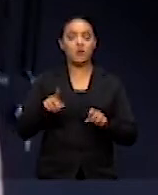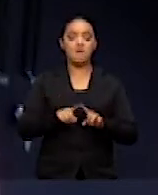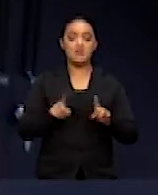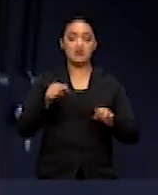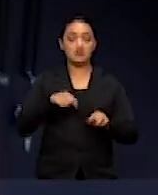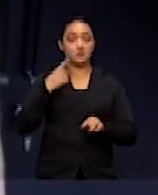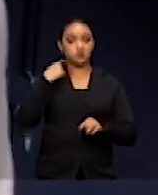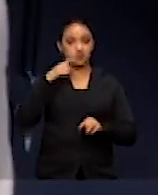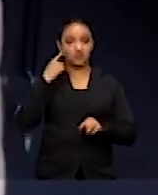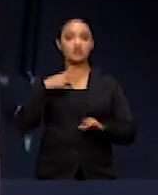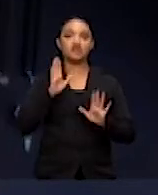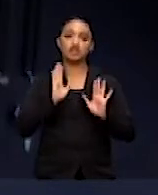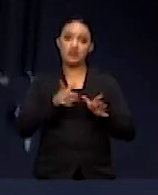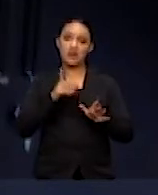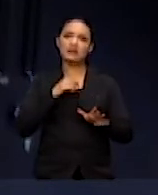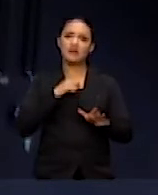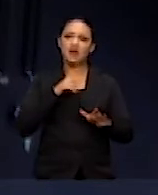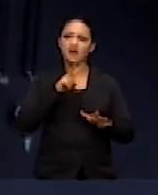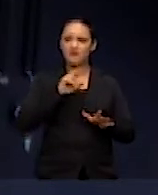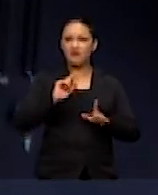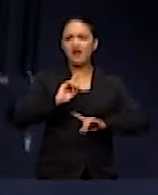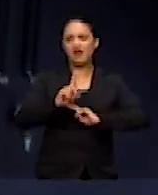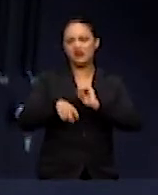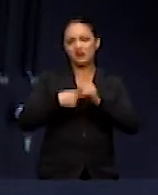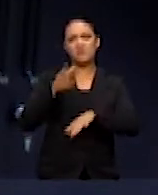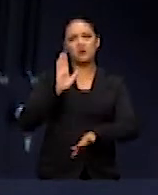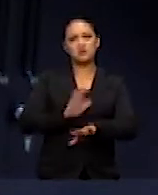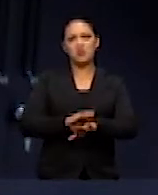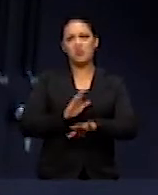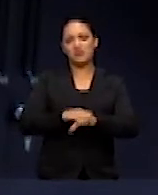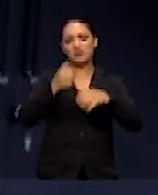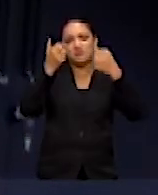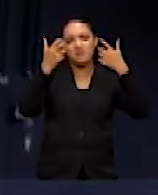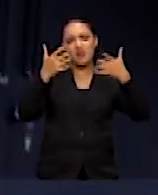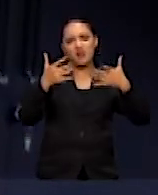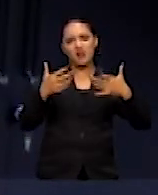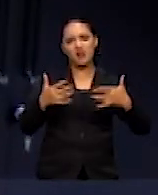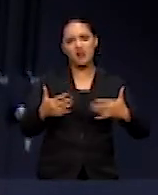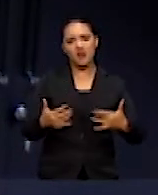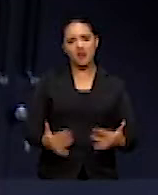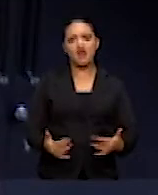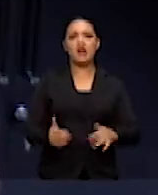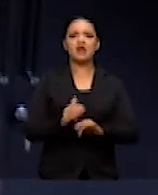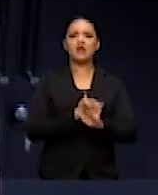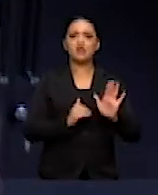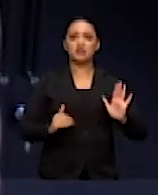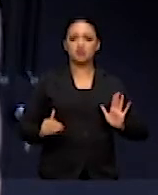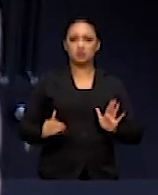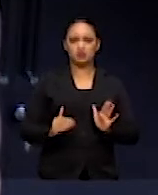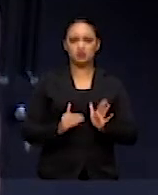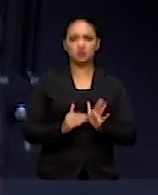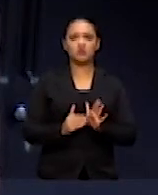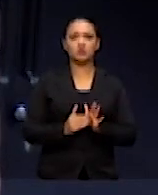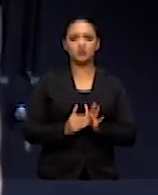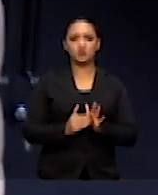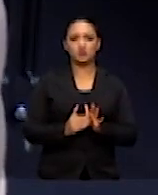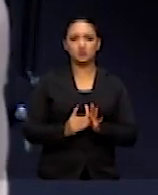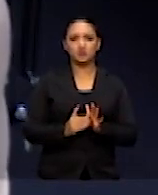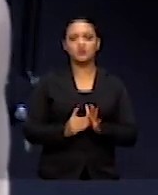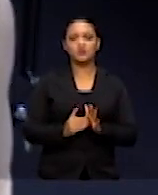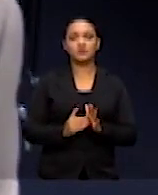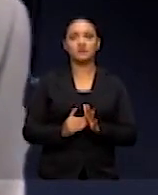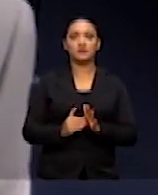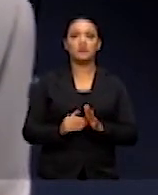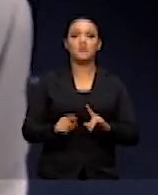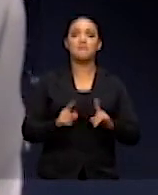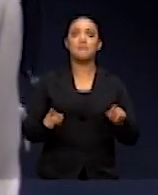já teve e ainda terá momentos para expor os respectivos argumentos constitucionais e legais,